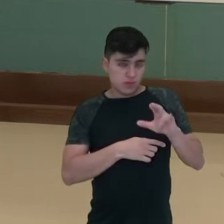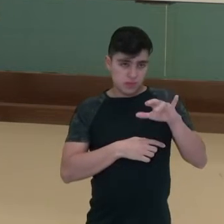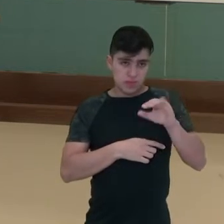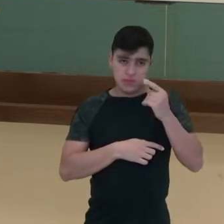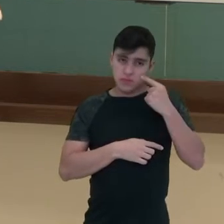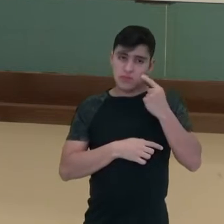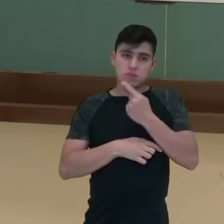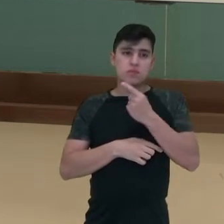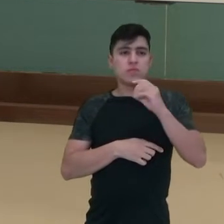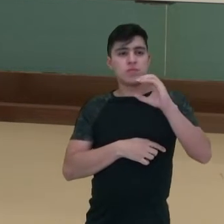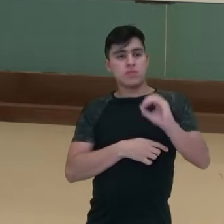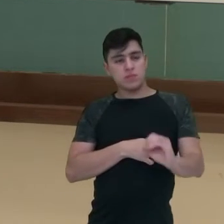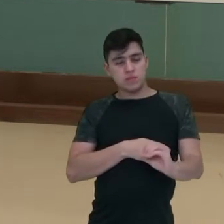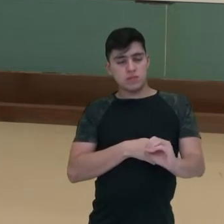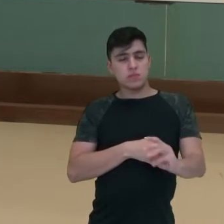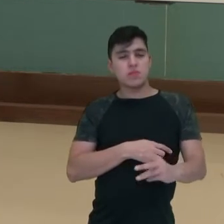aqui,